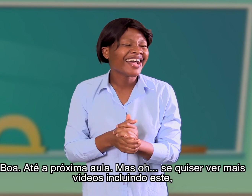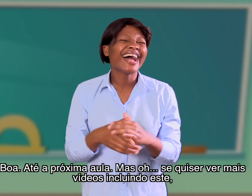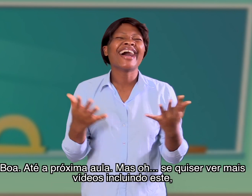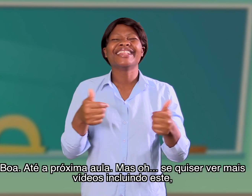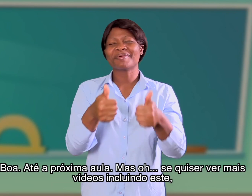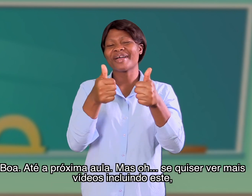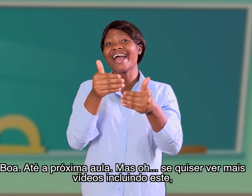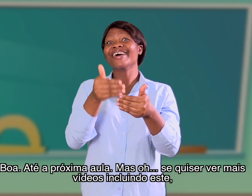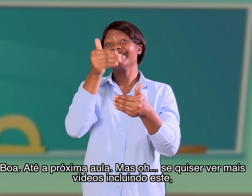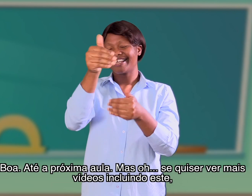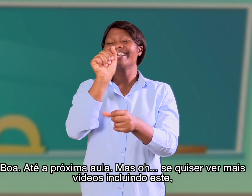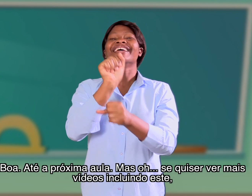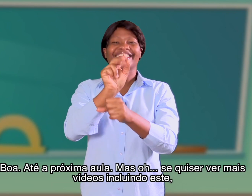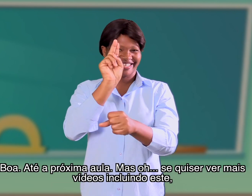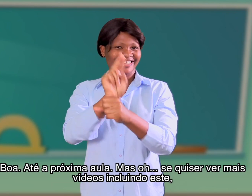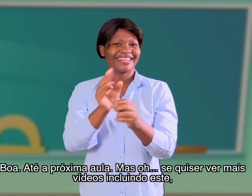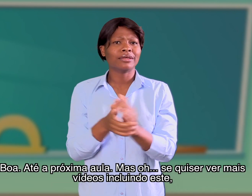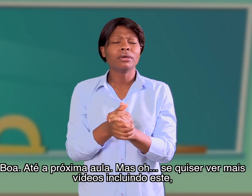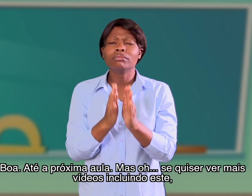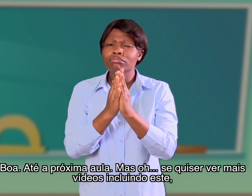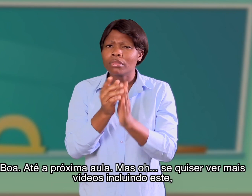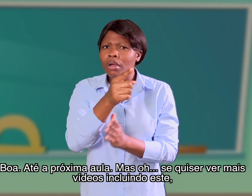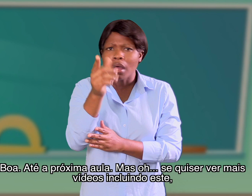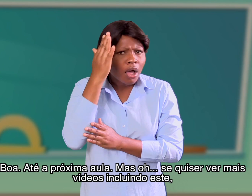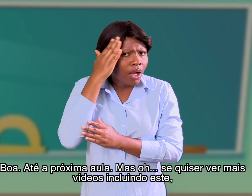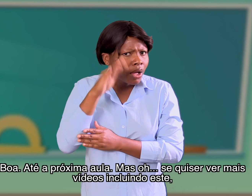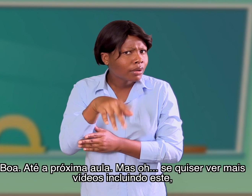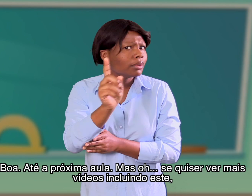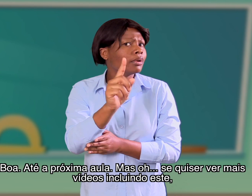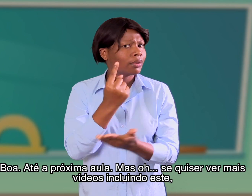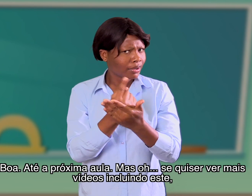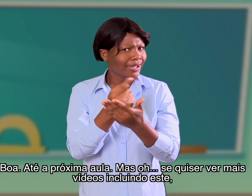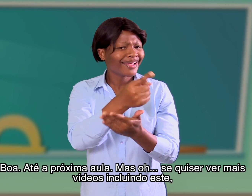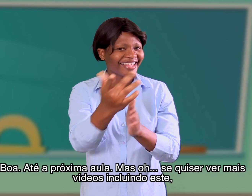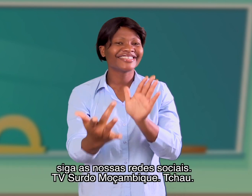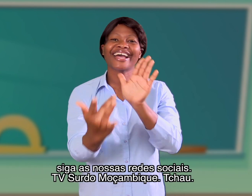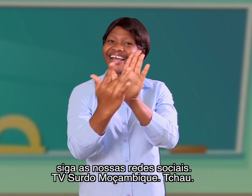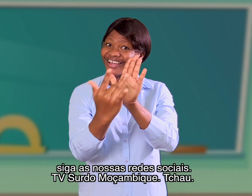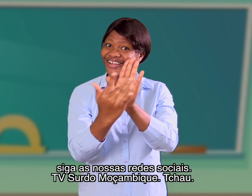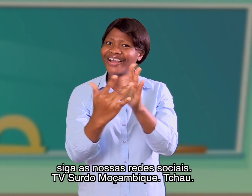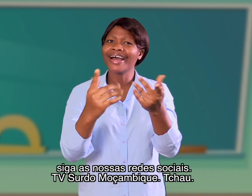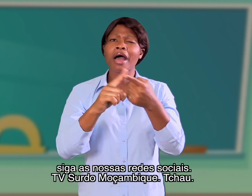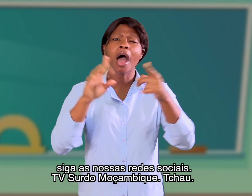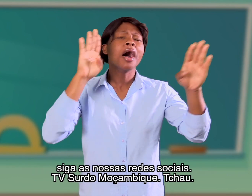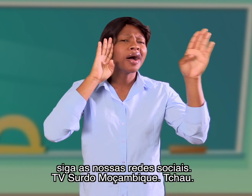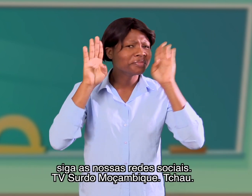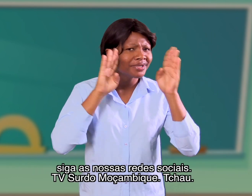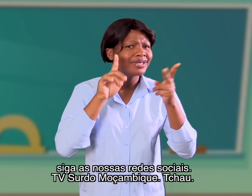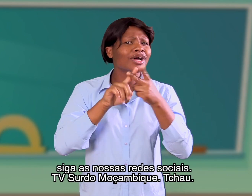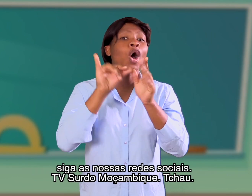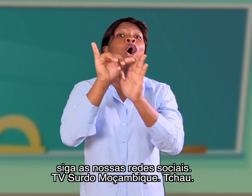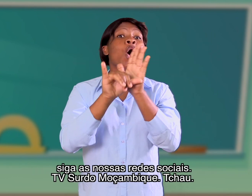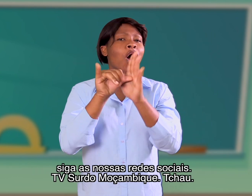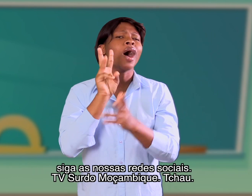a próxima aula! Mas, se quiser ver mais vídeos, incluindo este, siga as nossas redes